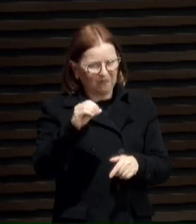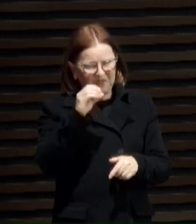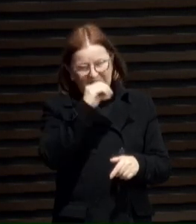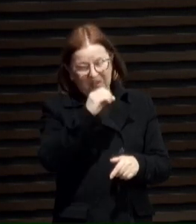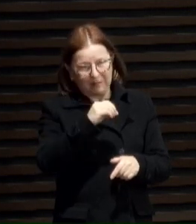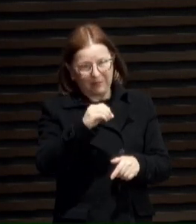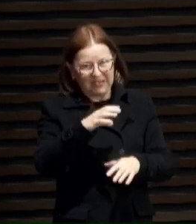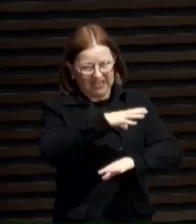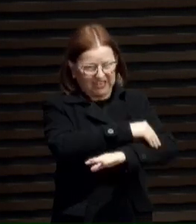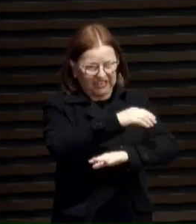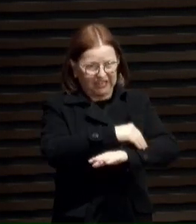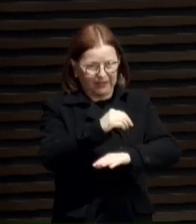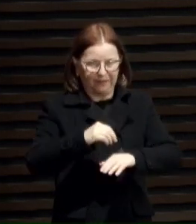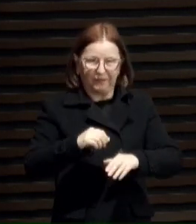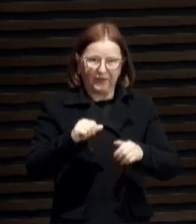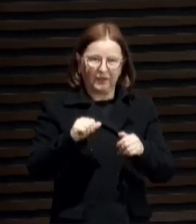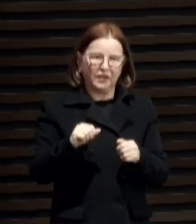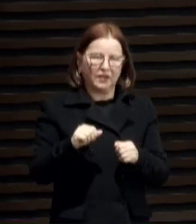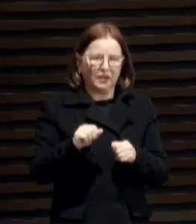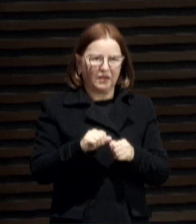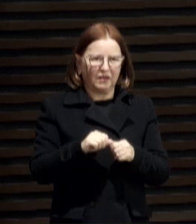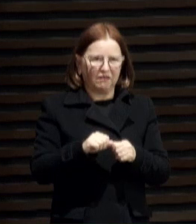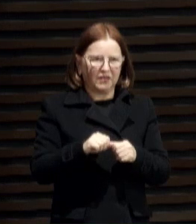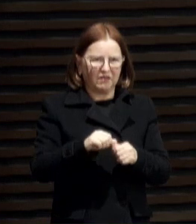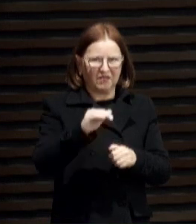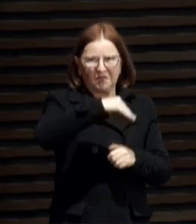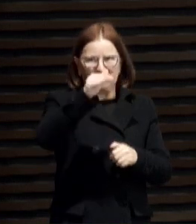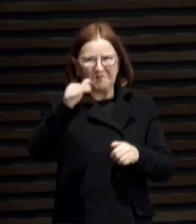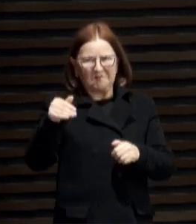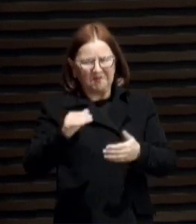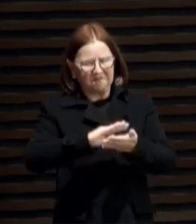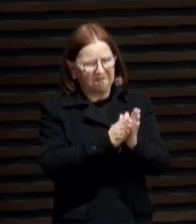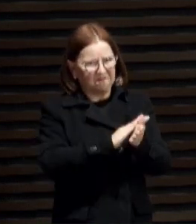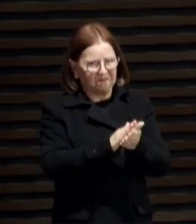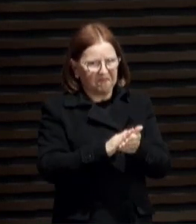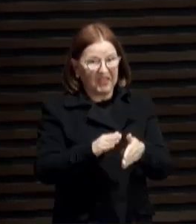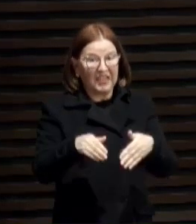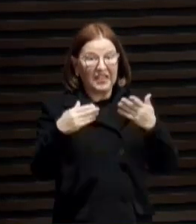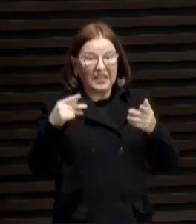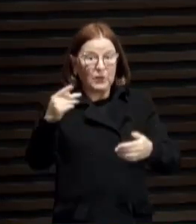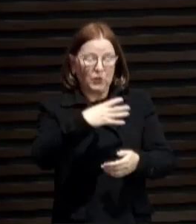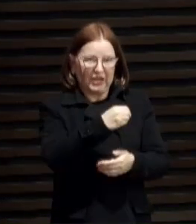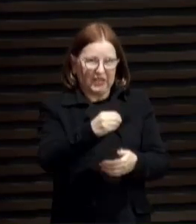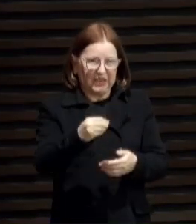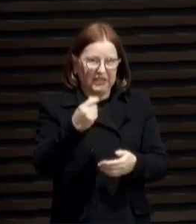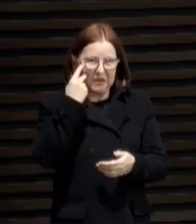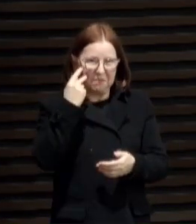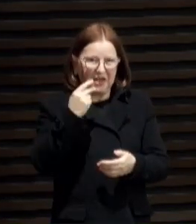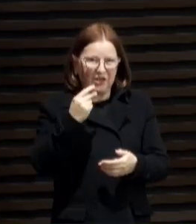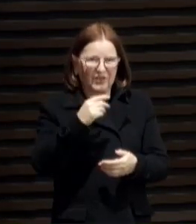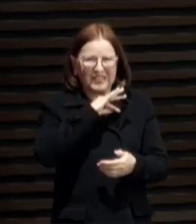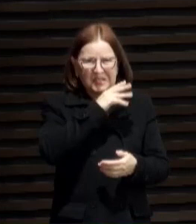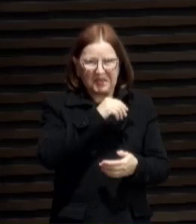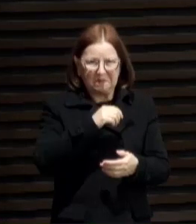montes uma assolação, e dei a sua herança aos chacais do deserto. Se Edom diz: